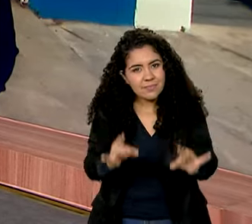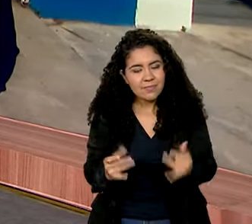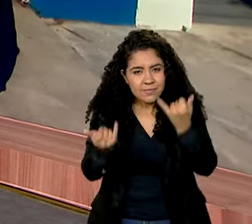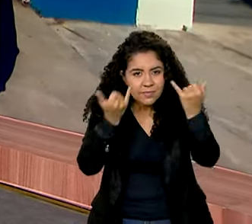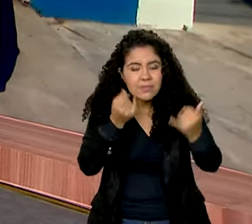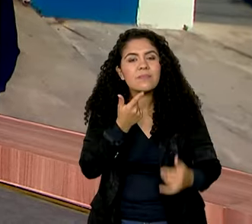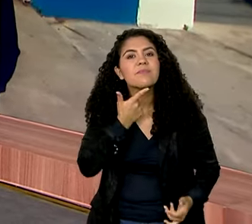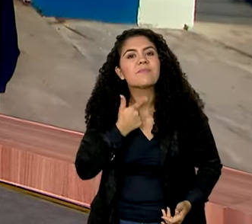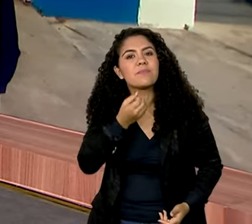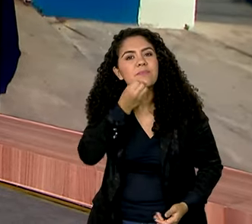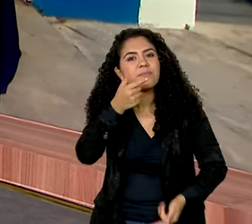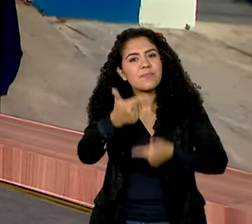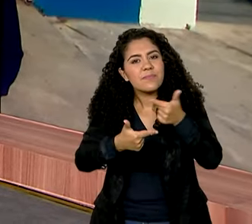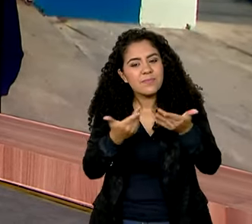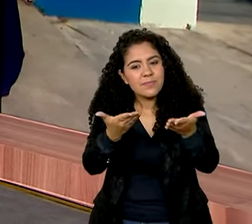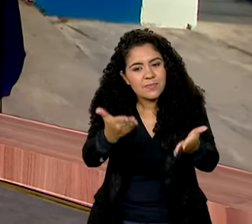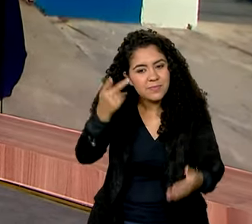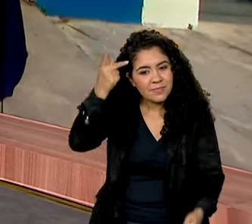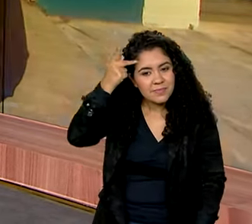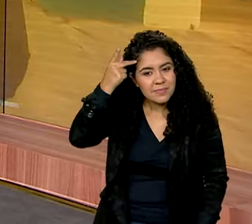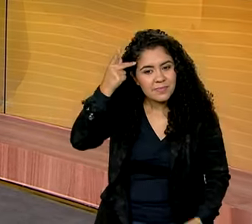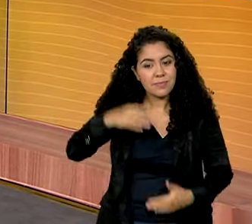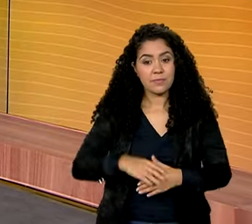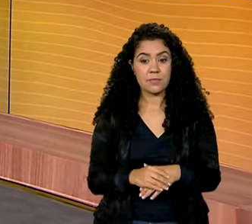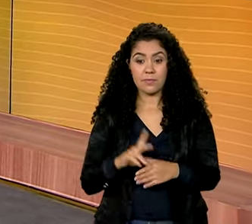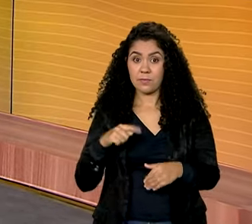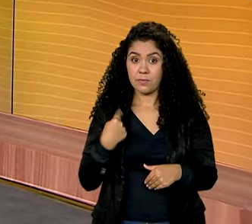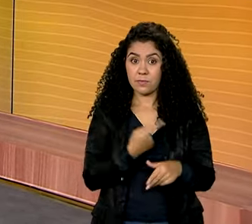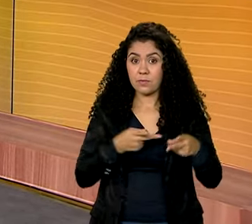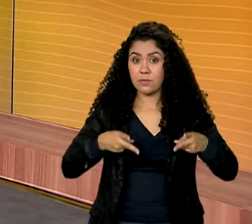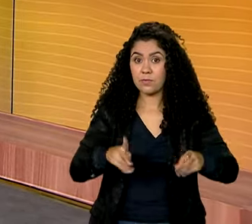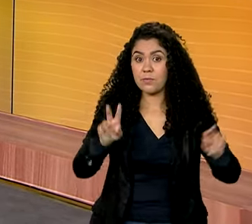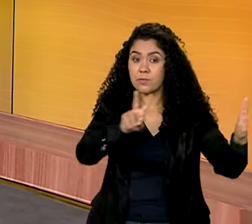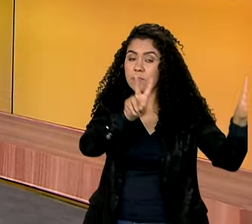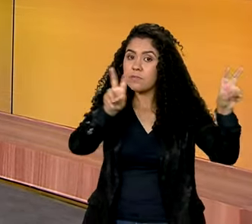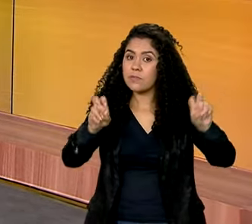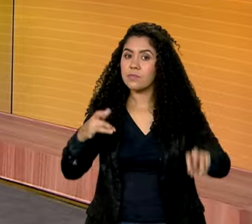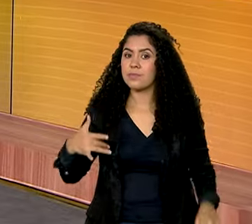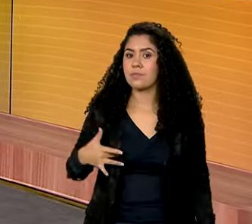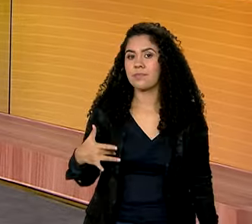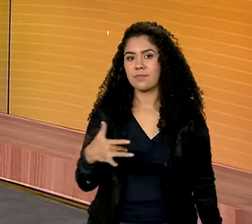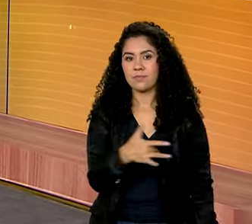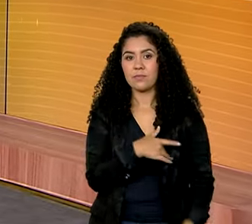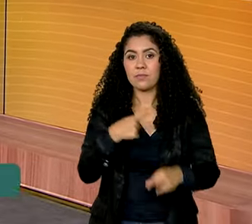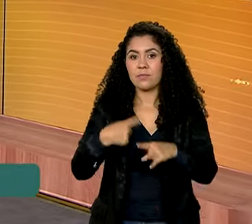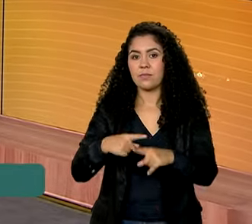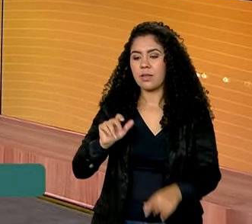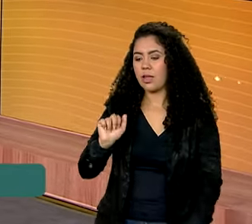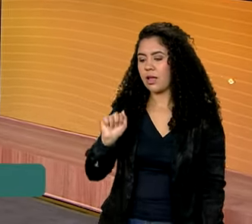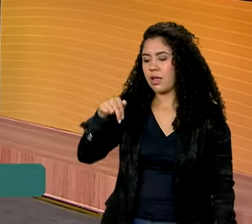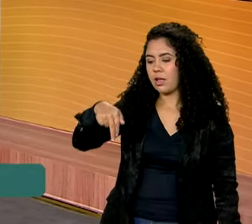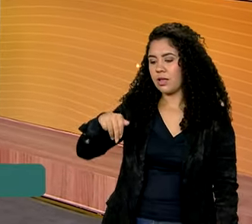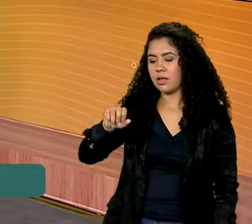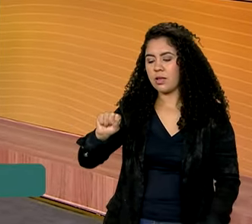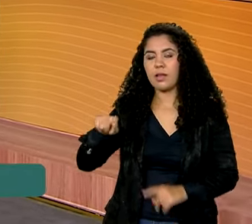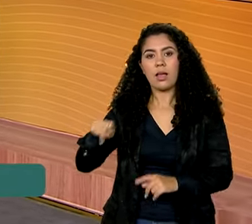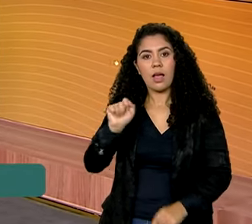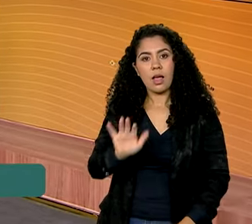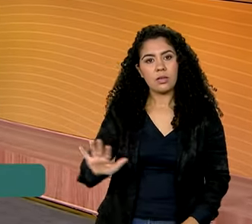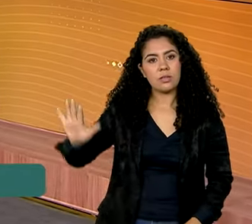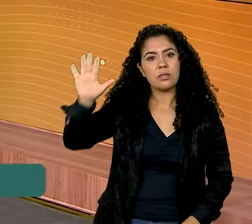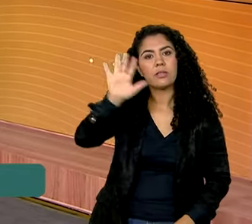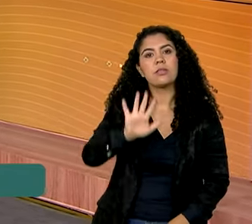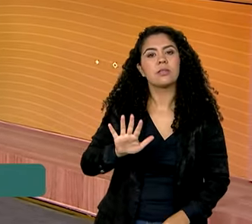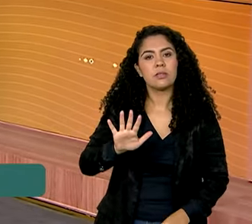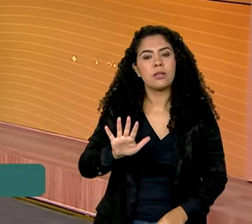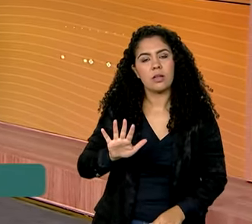Bom trabalho para você aí em São Paulo. E a gente continua falando de saúde, porque a ANS, a Agência Nacional de Saúde